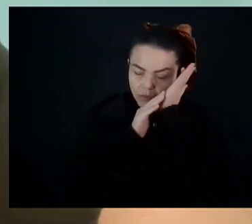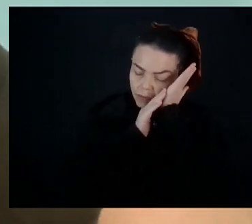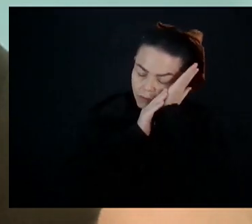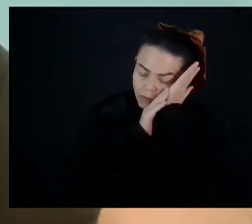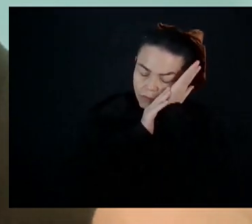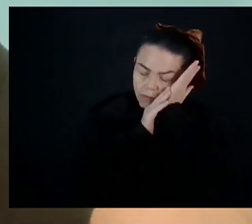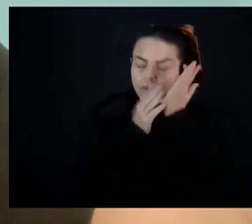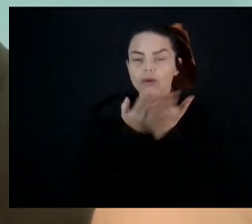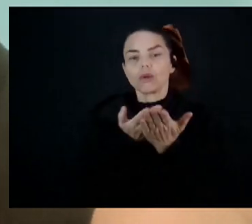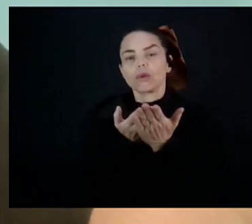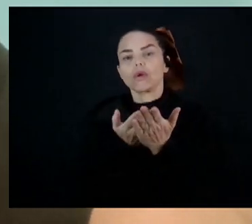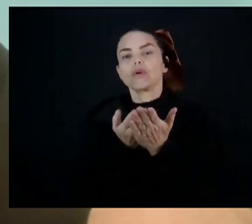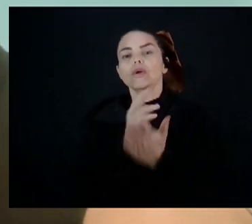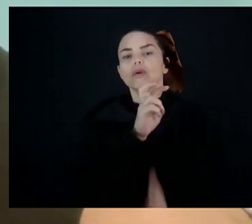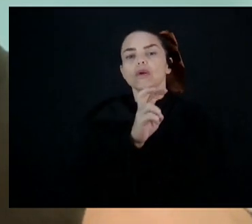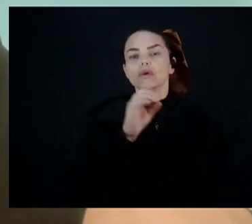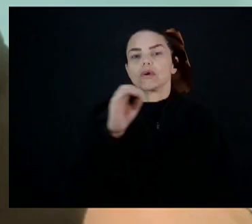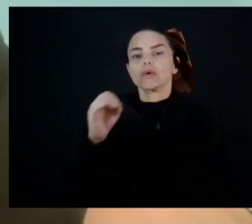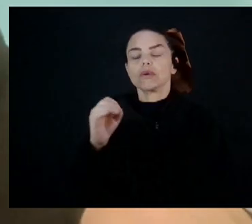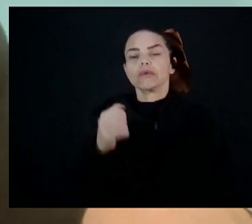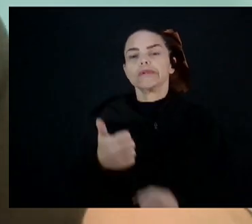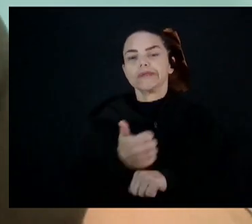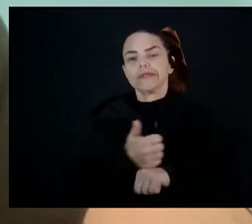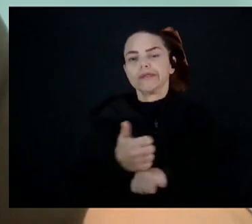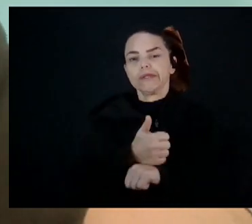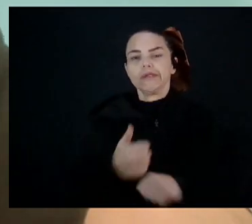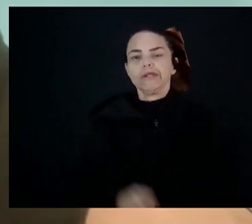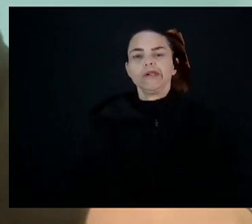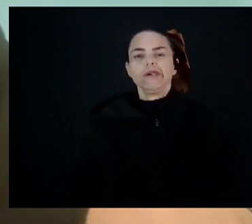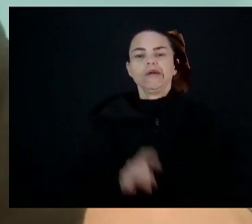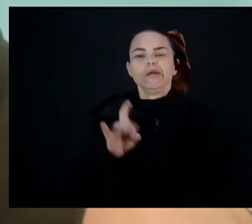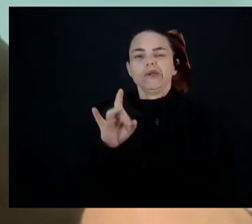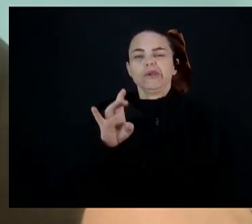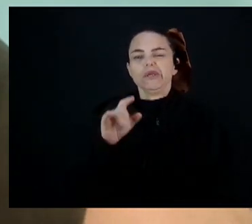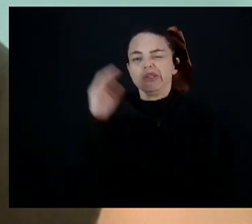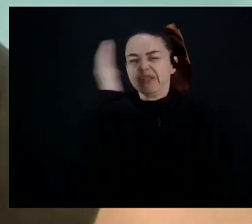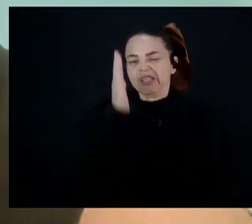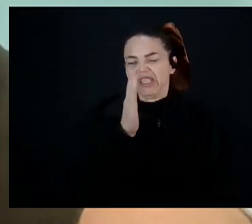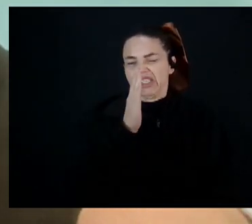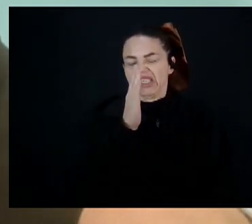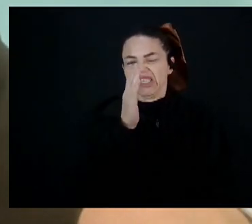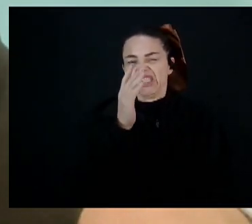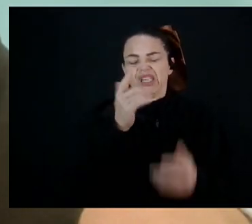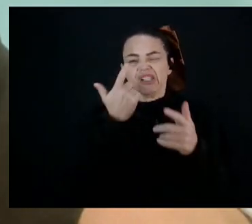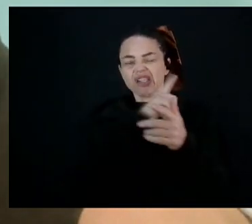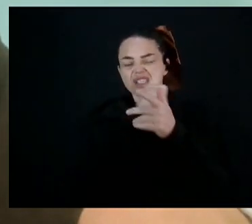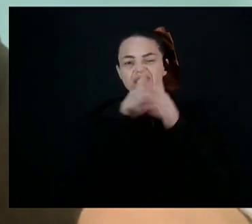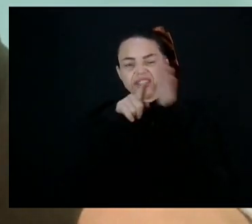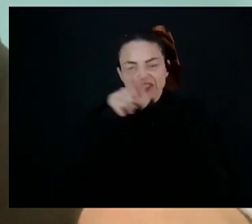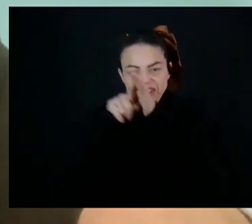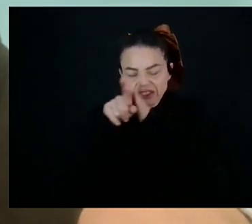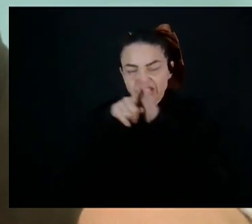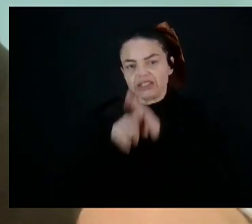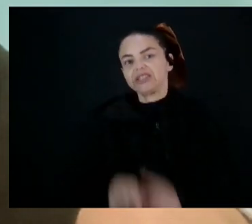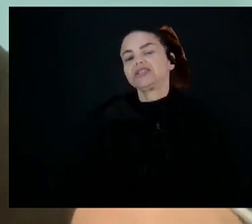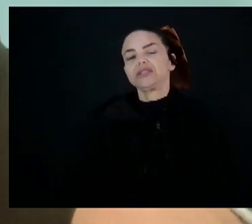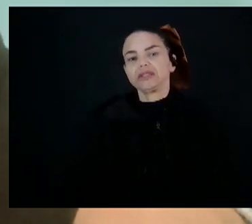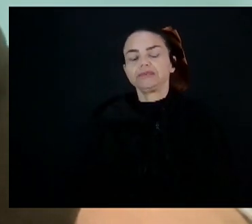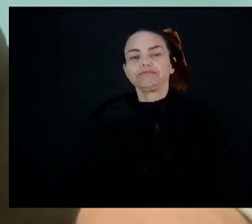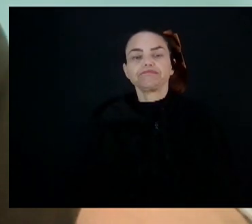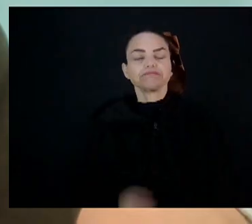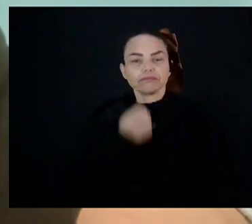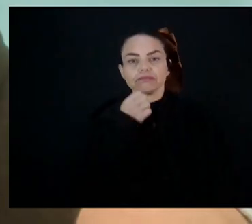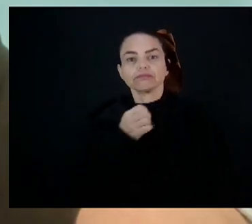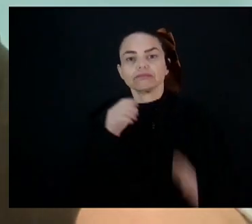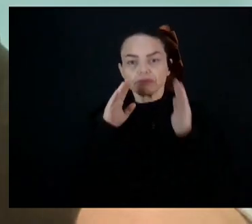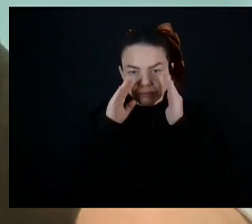tem 500 especialistas apenas no Brasil, é um número muito baixo, mas já tem quem consiga investigar isso de uma forma bem objetiva. E às vezes